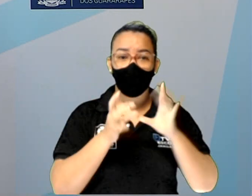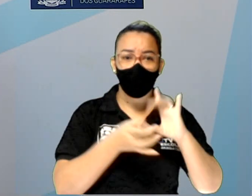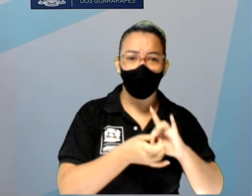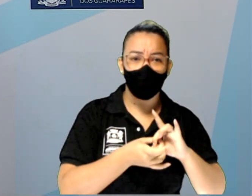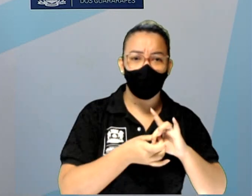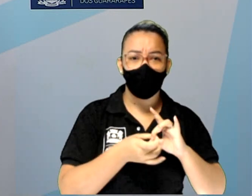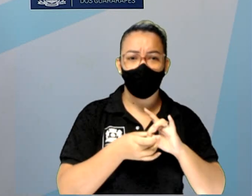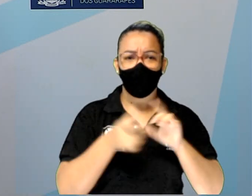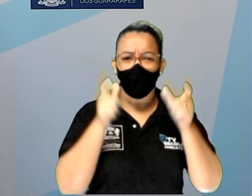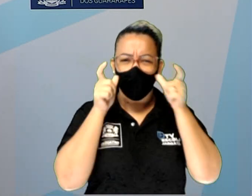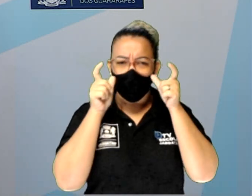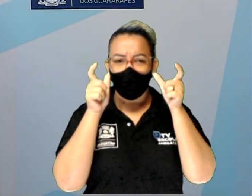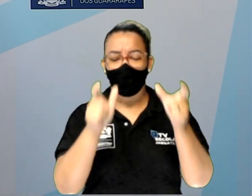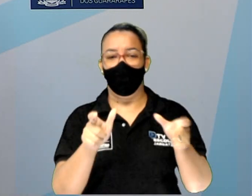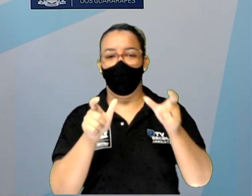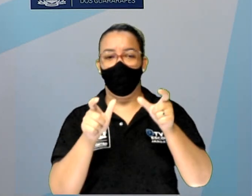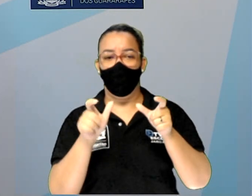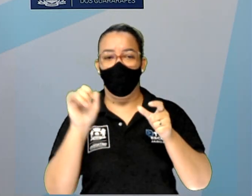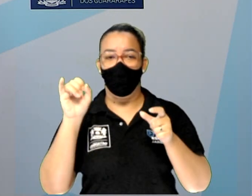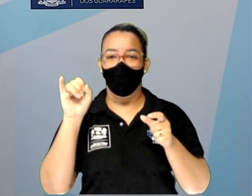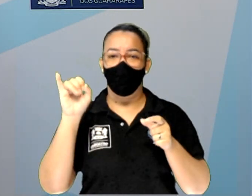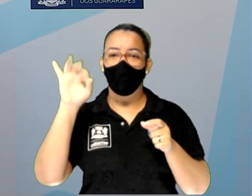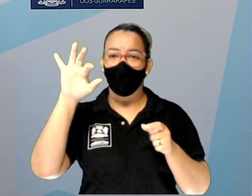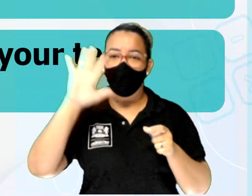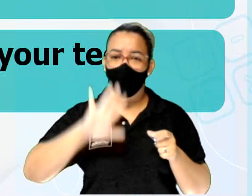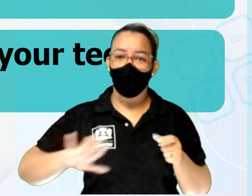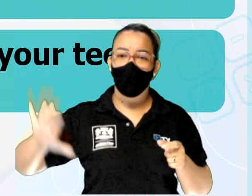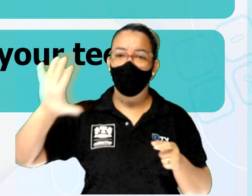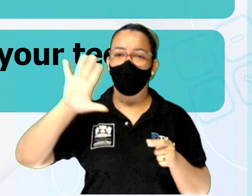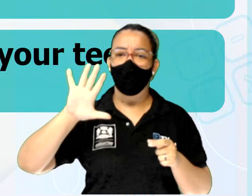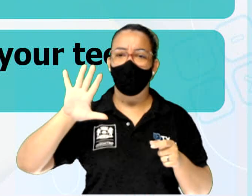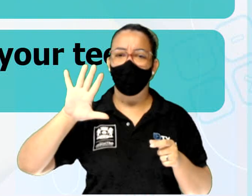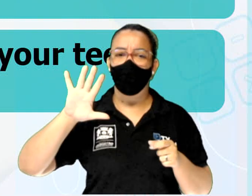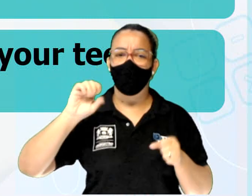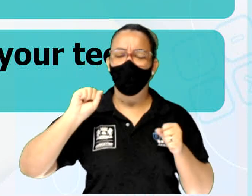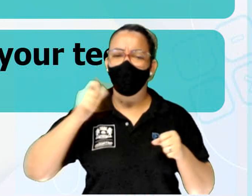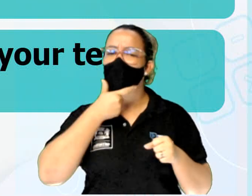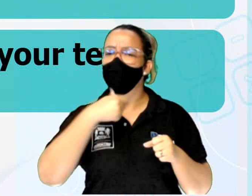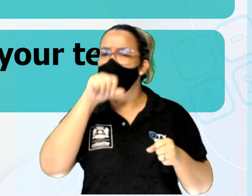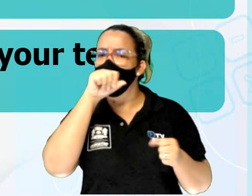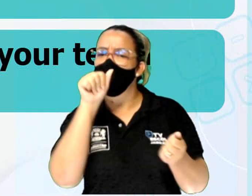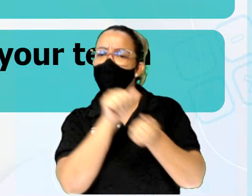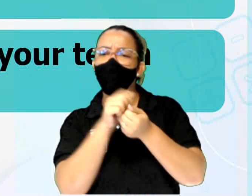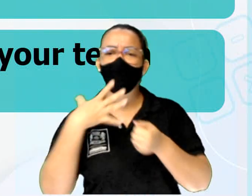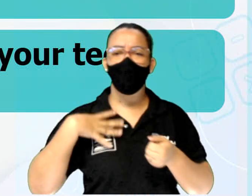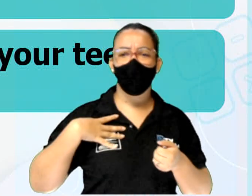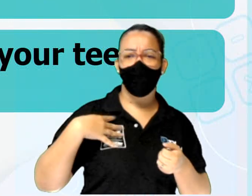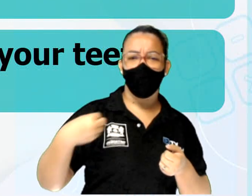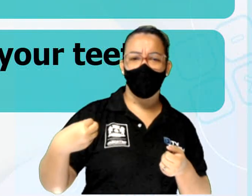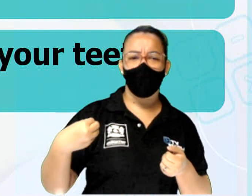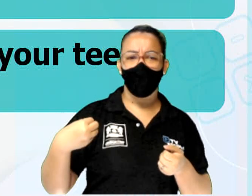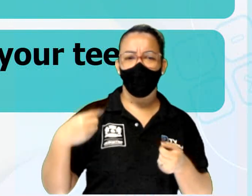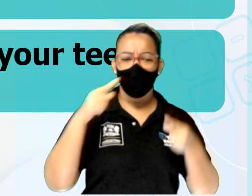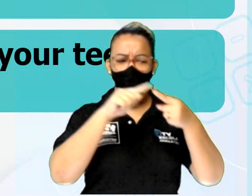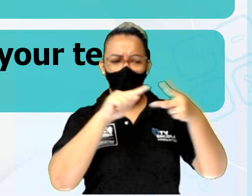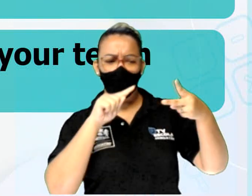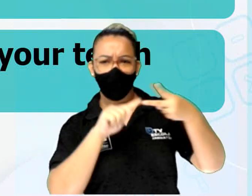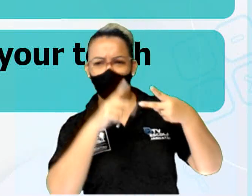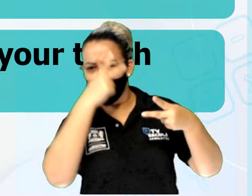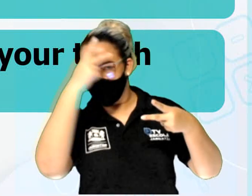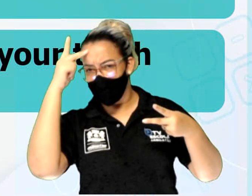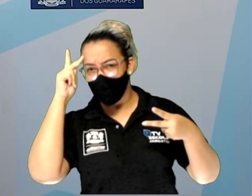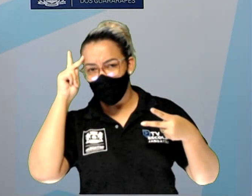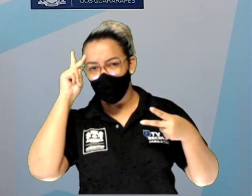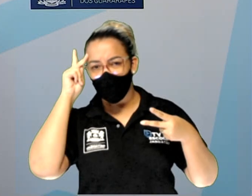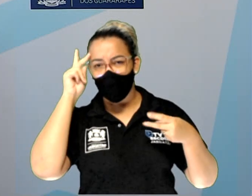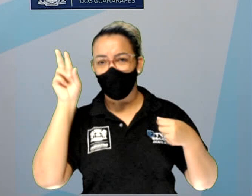Observa aqui na imagem que tem provavelmente é o pai e o filho. Então, ó, se tem duas pessoas e eu estou